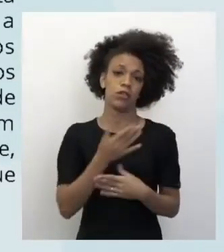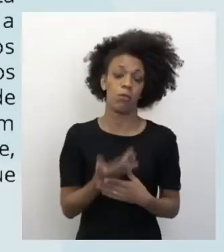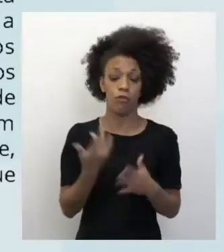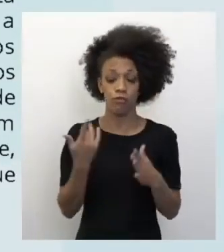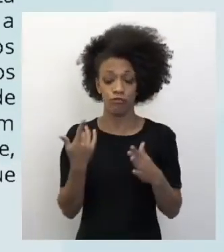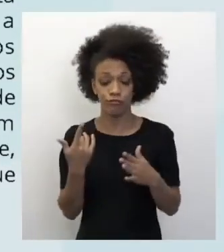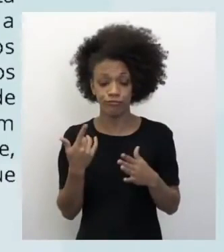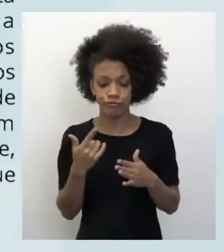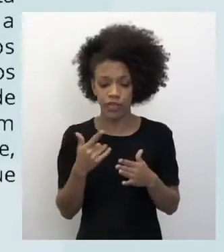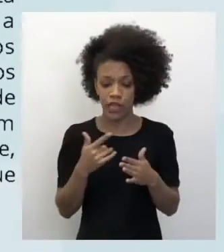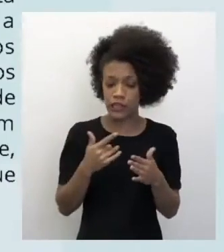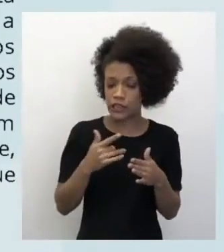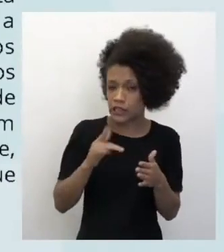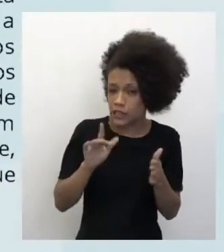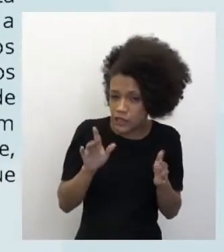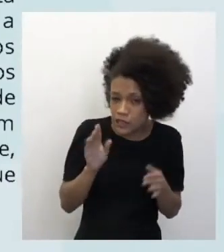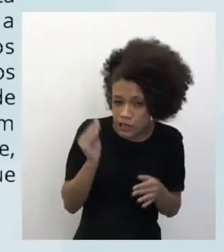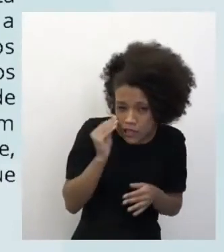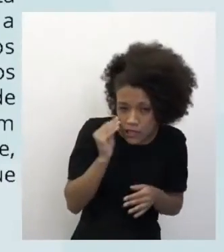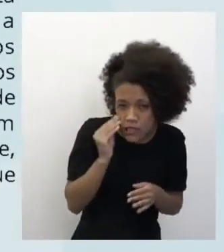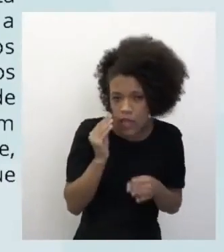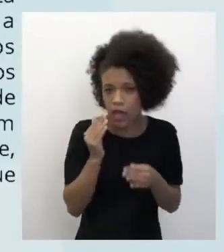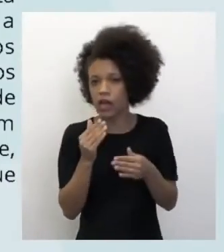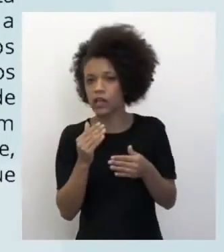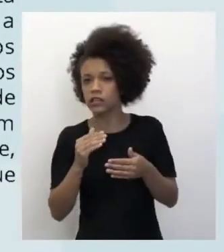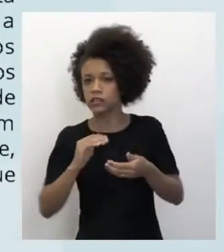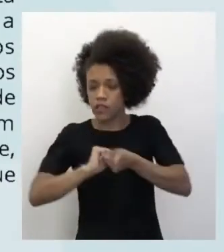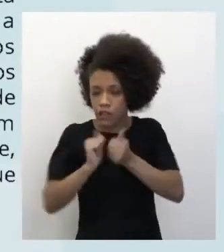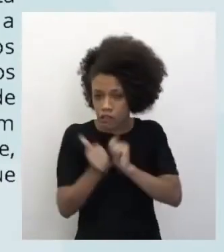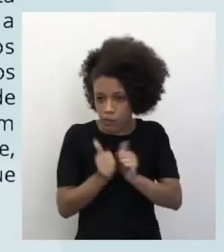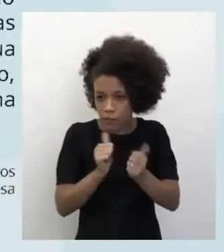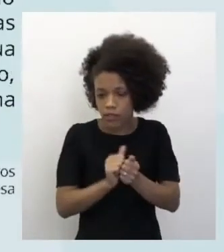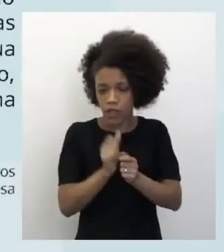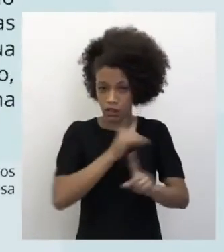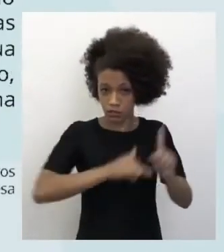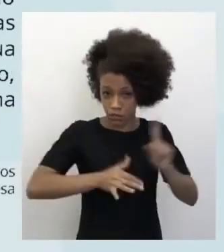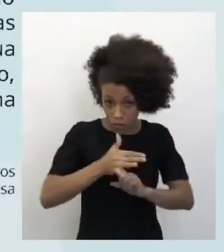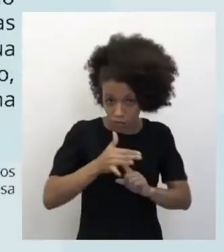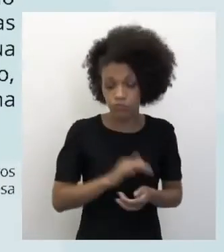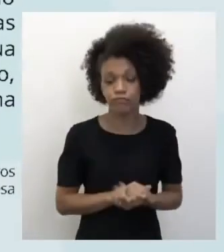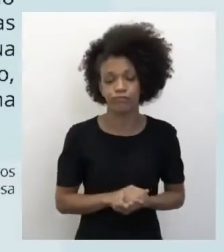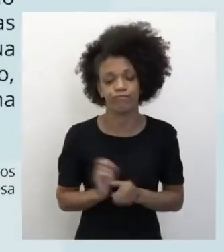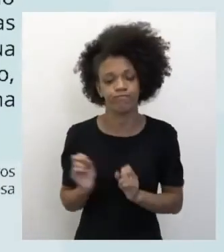é considerado norma padrão. Ok.